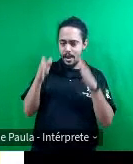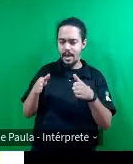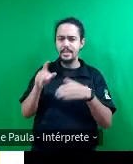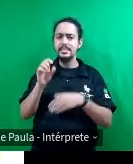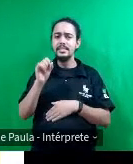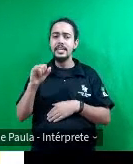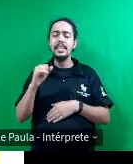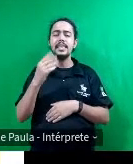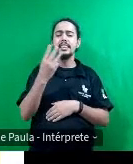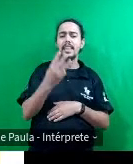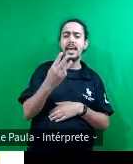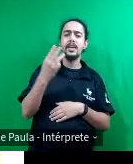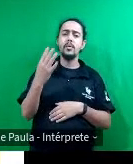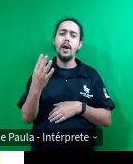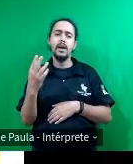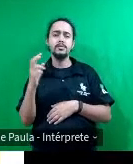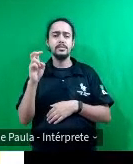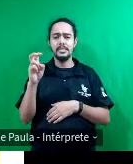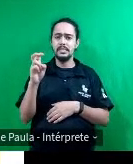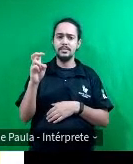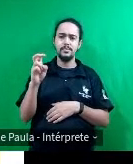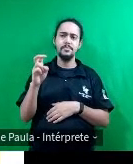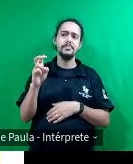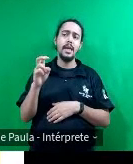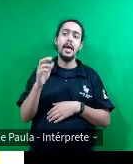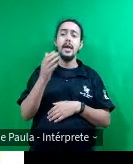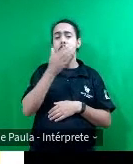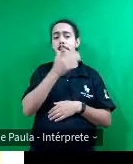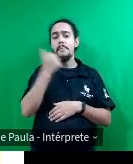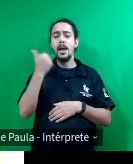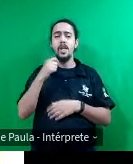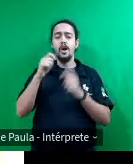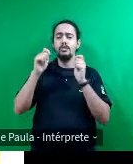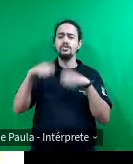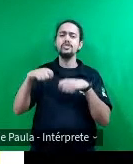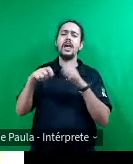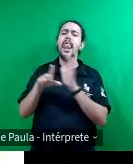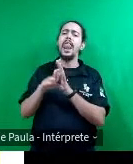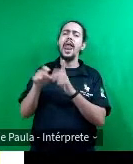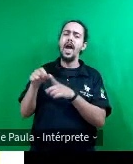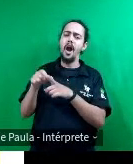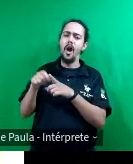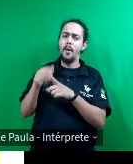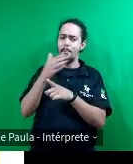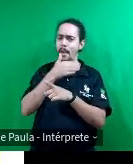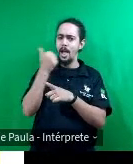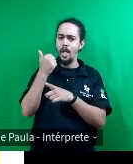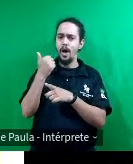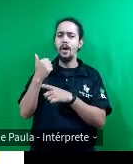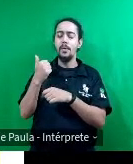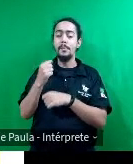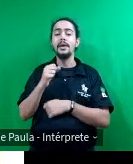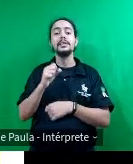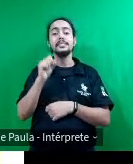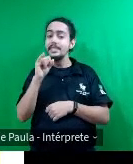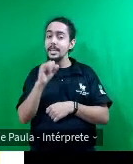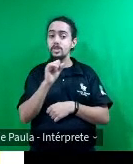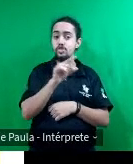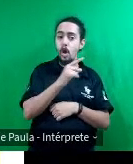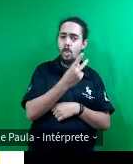4, 5, 10, aí vale a pena você partir para a solução raiz, né, a solução completa pela lei de Ohm. Né?